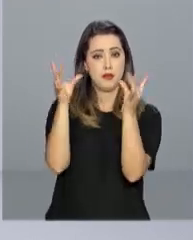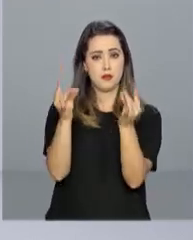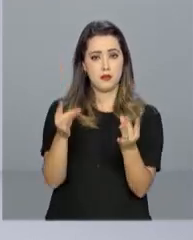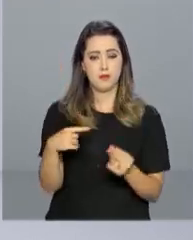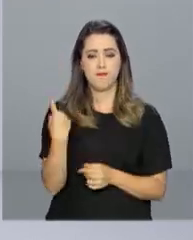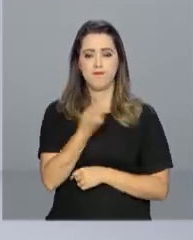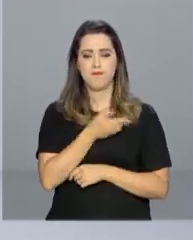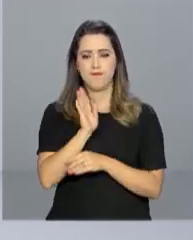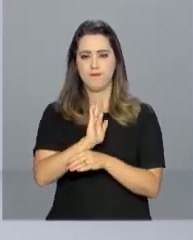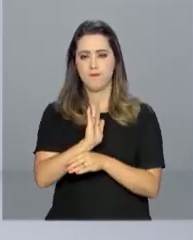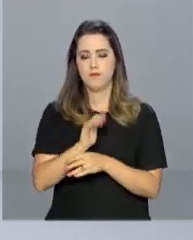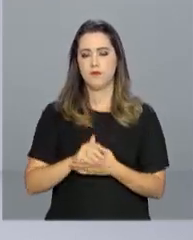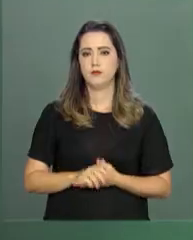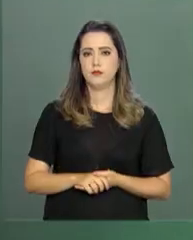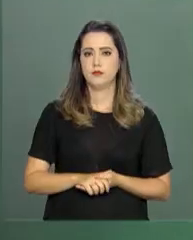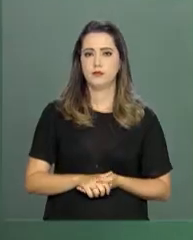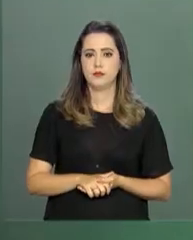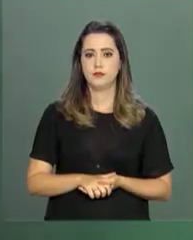na nossa reportagem.